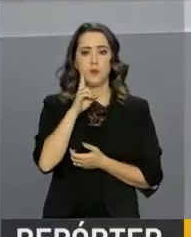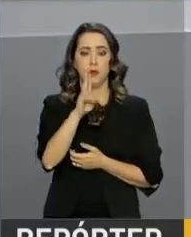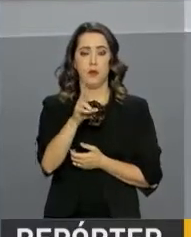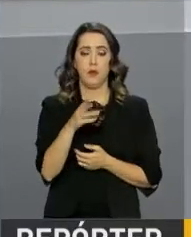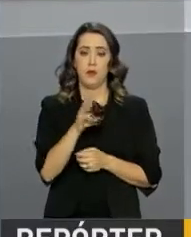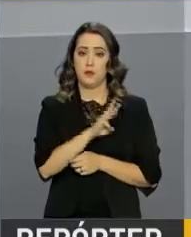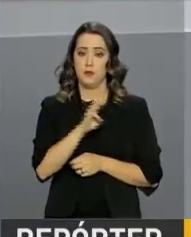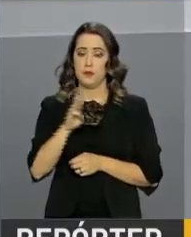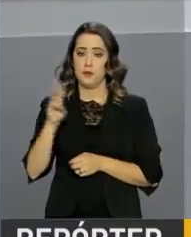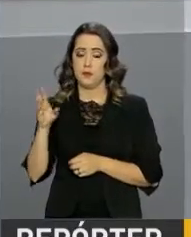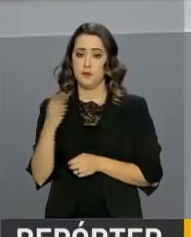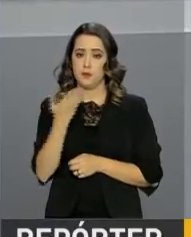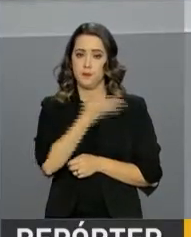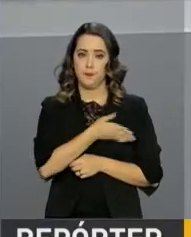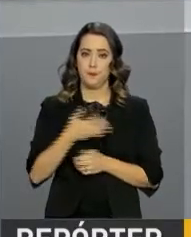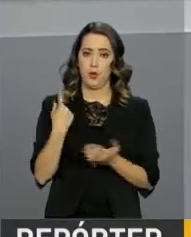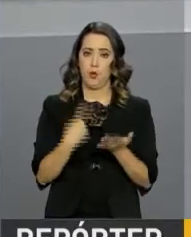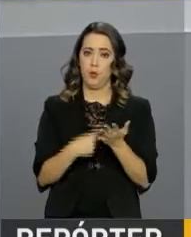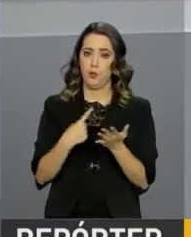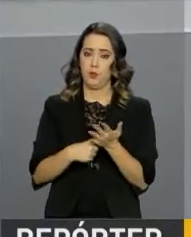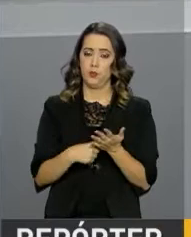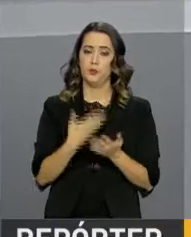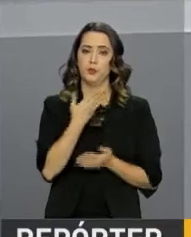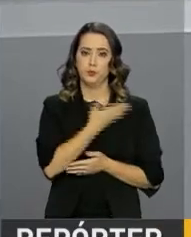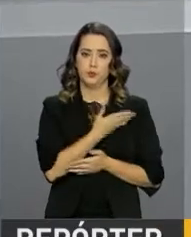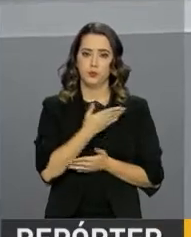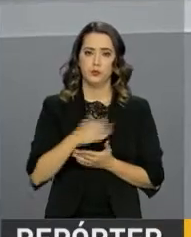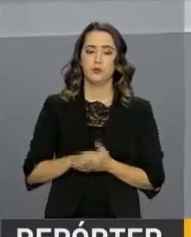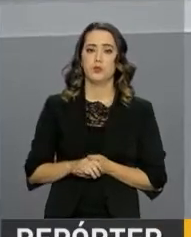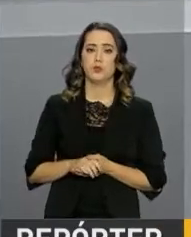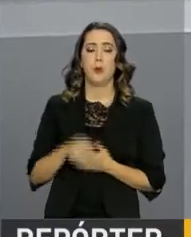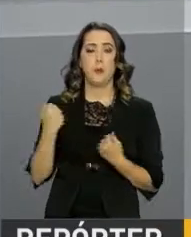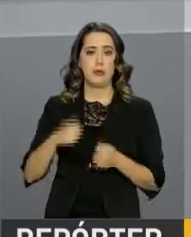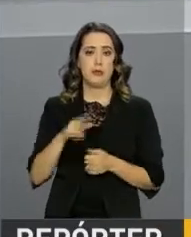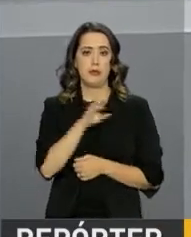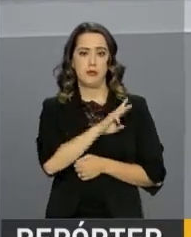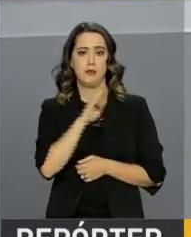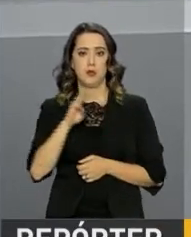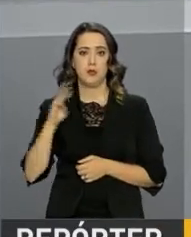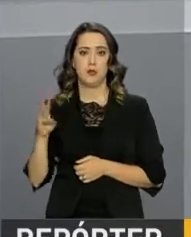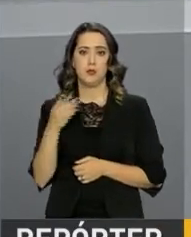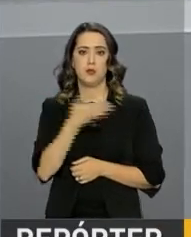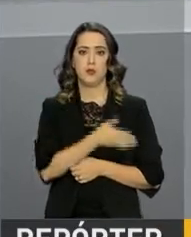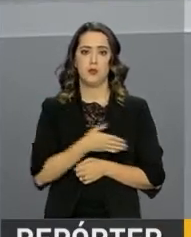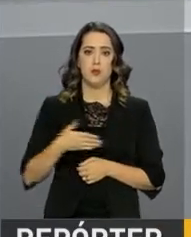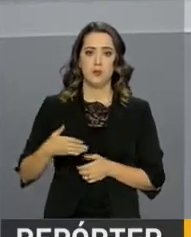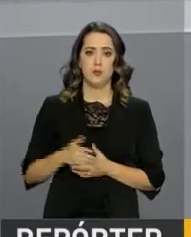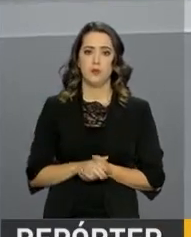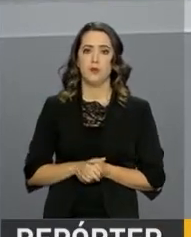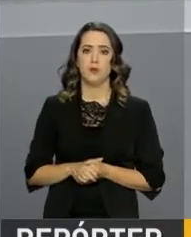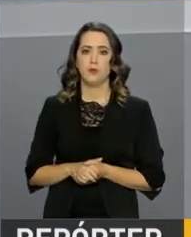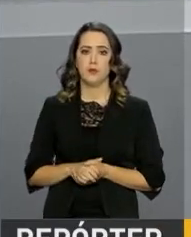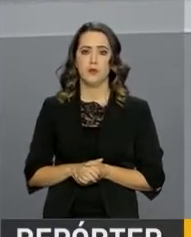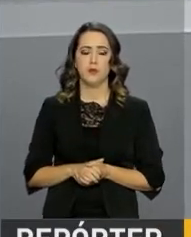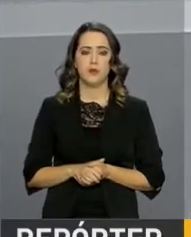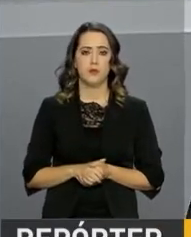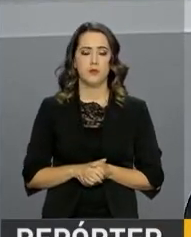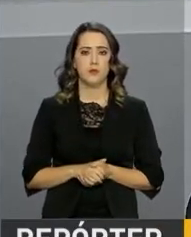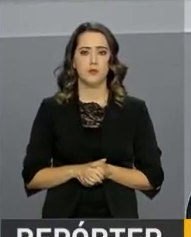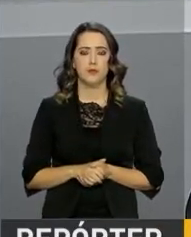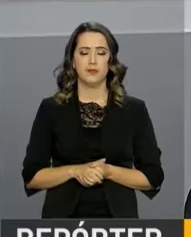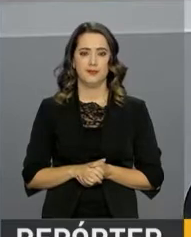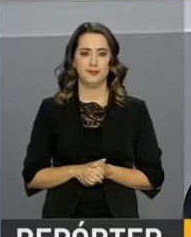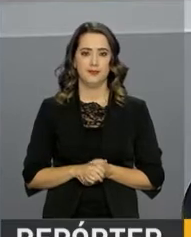para visitar a exposição Entre a Saudade e a Guerra, é preciso fazer o agendamento pelo portal da presidência na internet. O